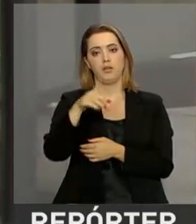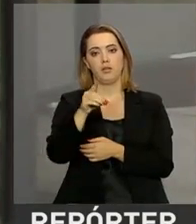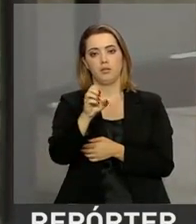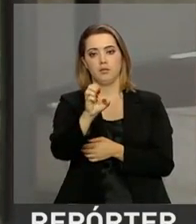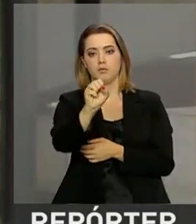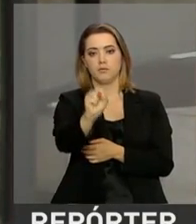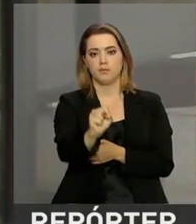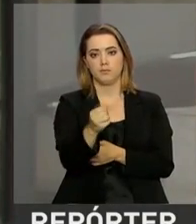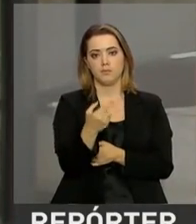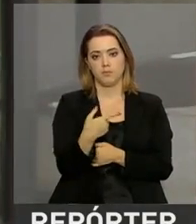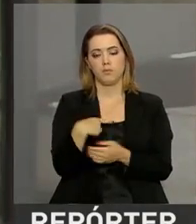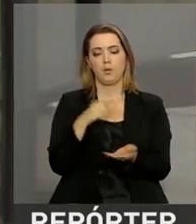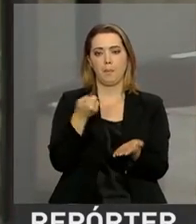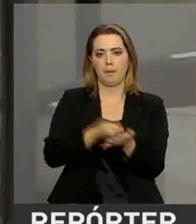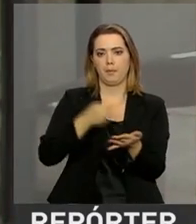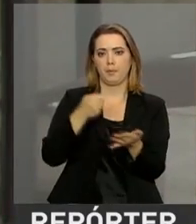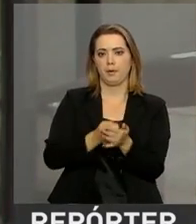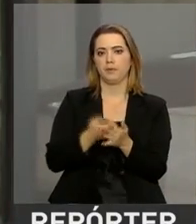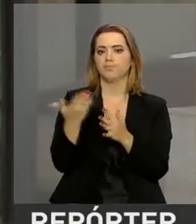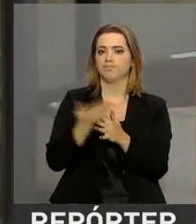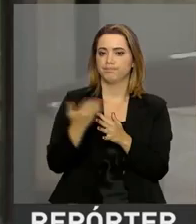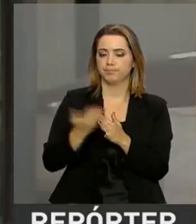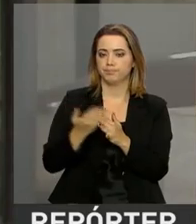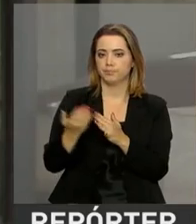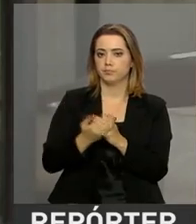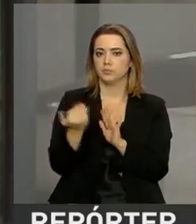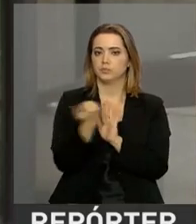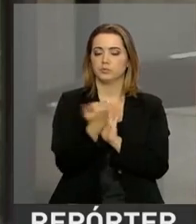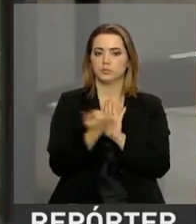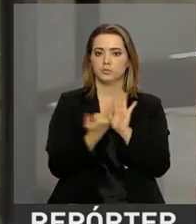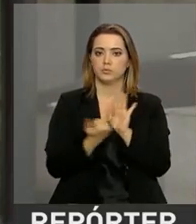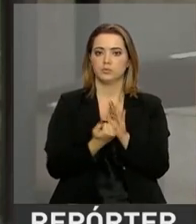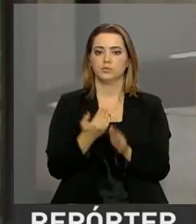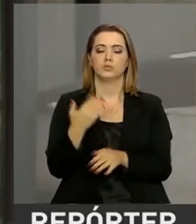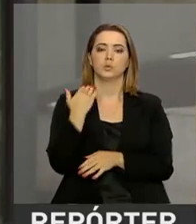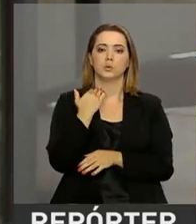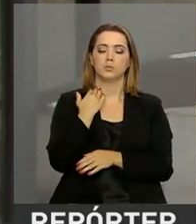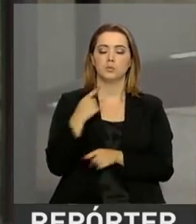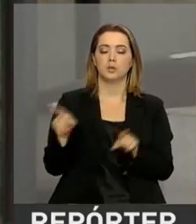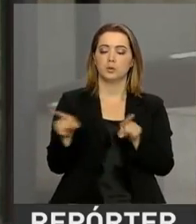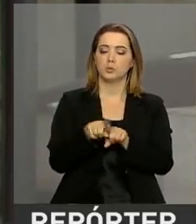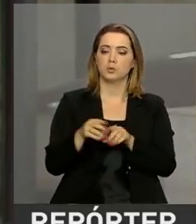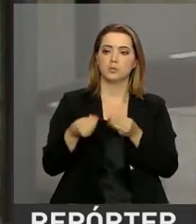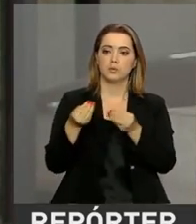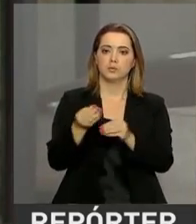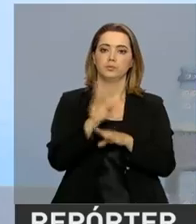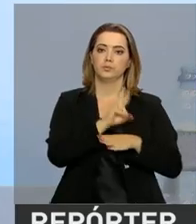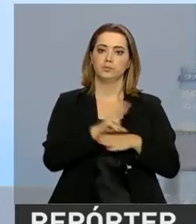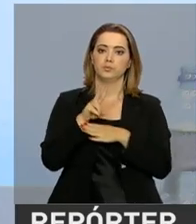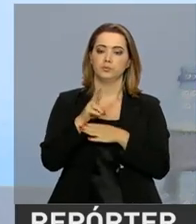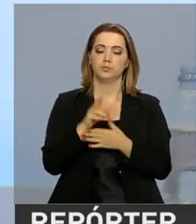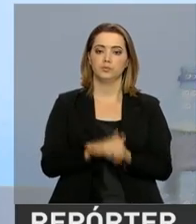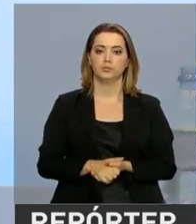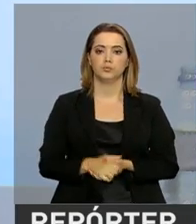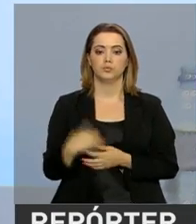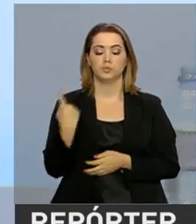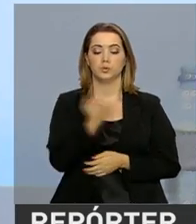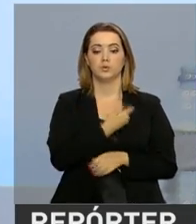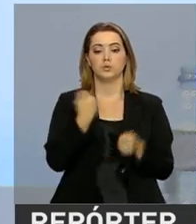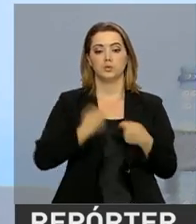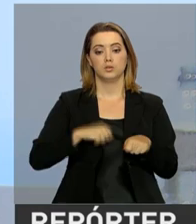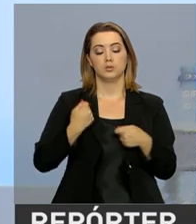os projetos bancos públicos e privados também vão participar do financiamento nós precisamos